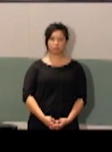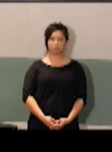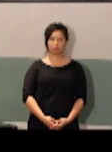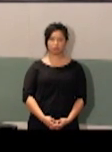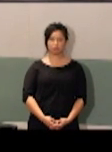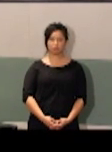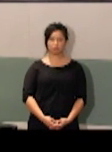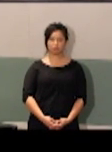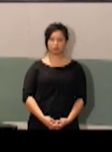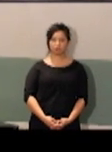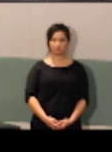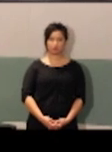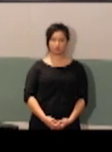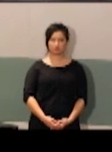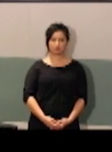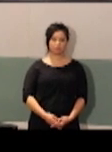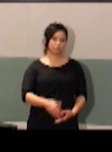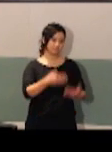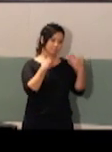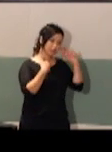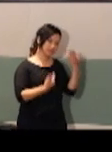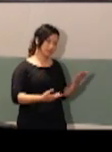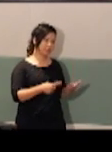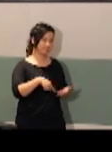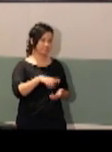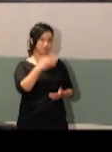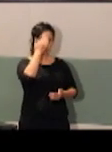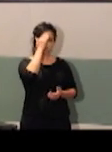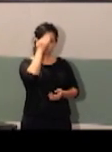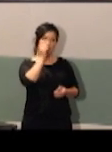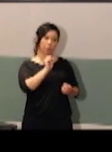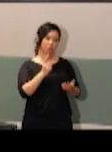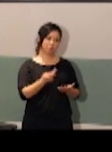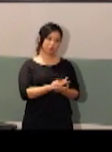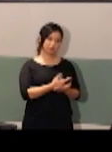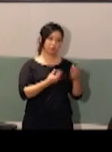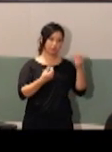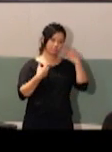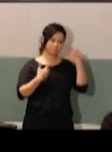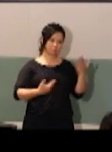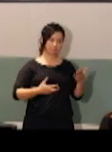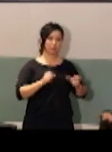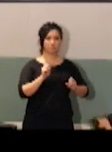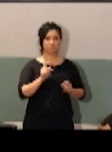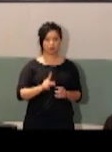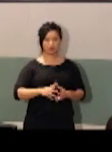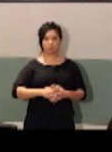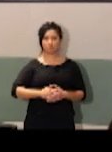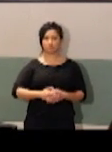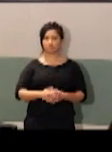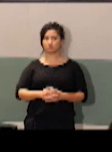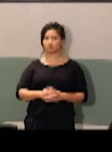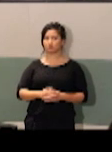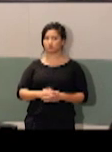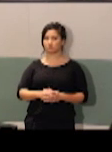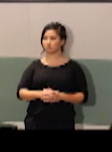Muito obrigada, candidato, pela sua compreensão e os demais. Muito obrigada. Ok?